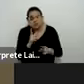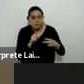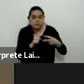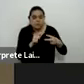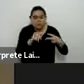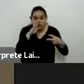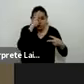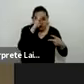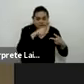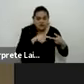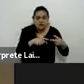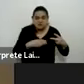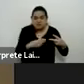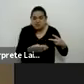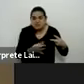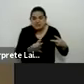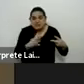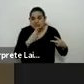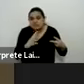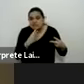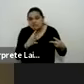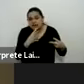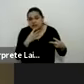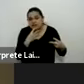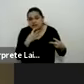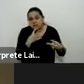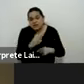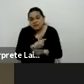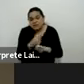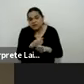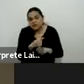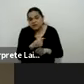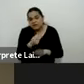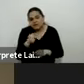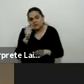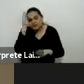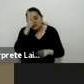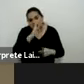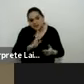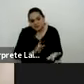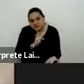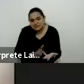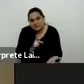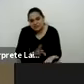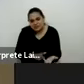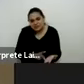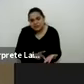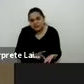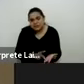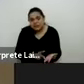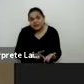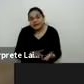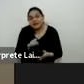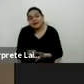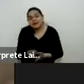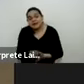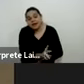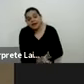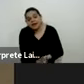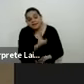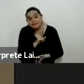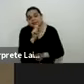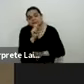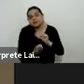fica nesse radicalismo ortodoxo neoliberal. E, por fim, a queda estupenda do PIB, captada